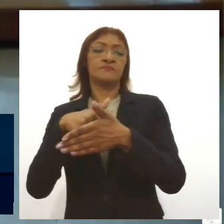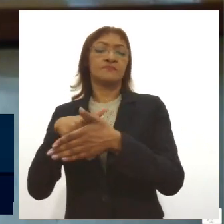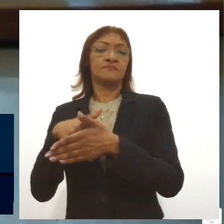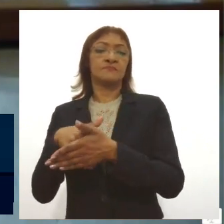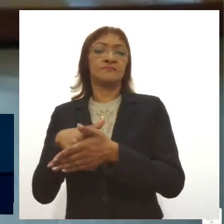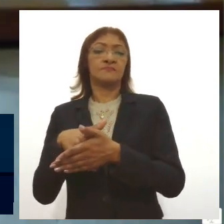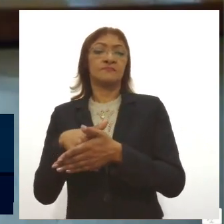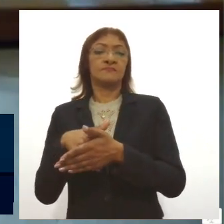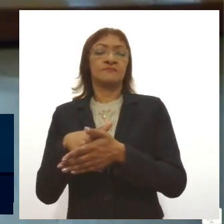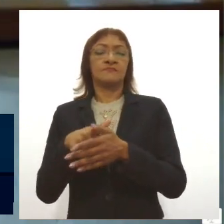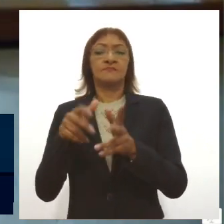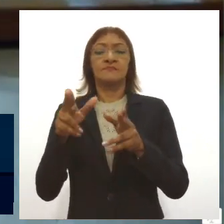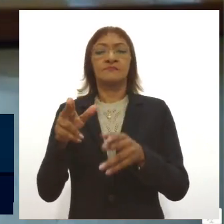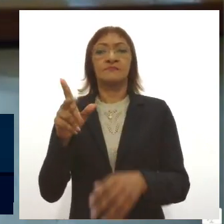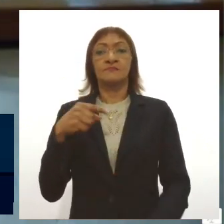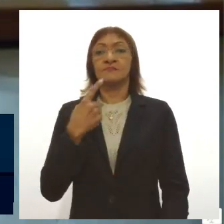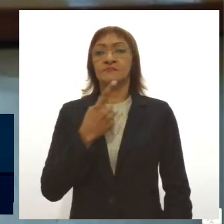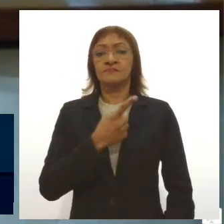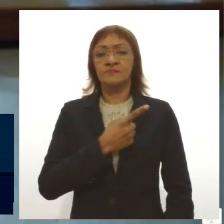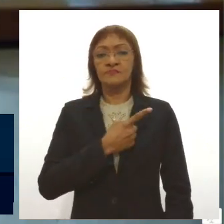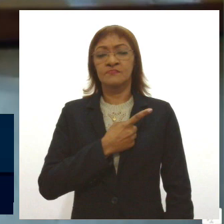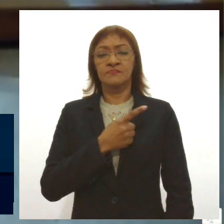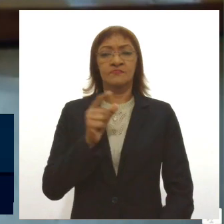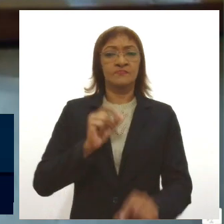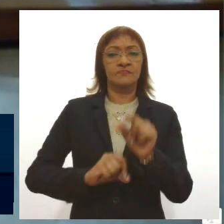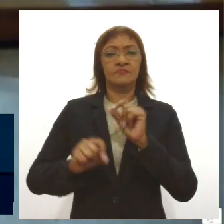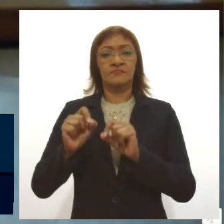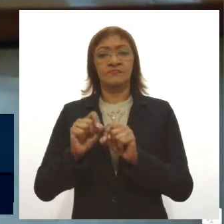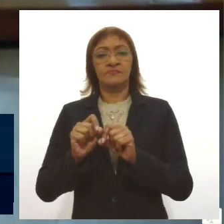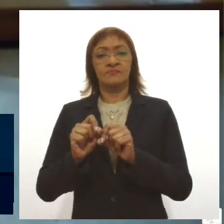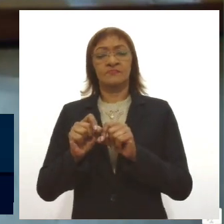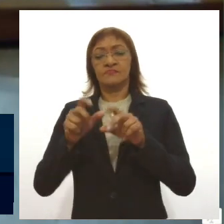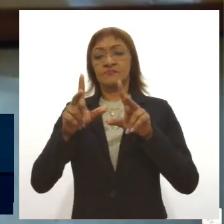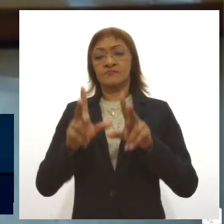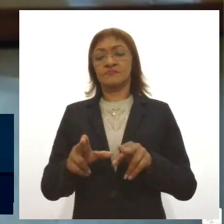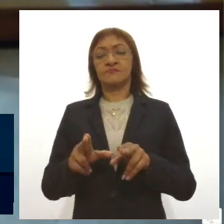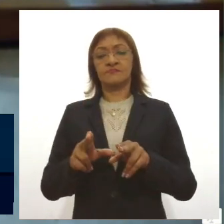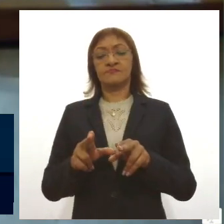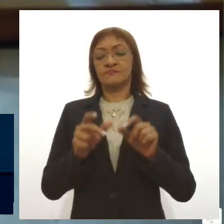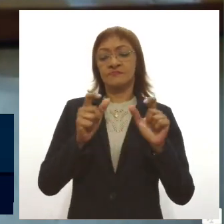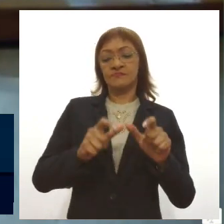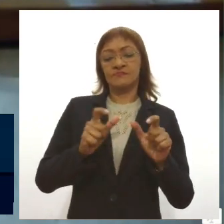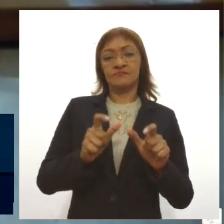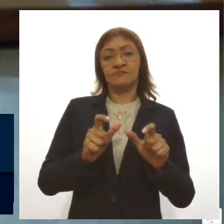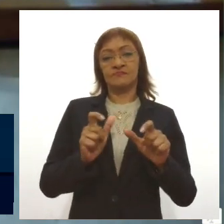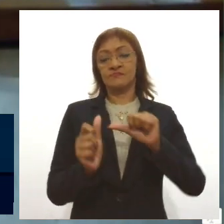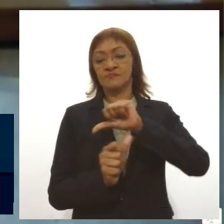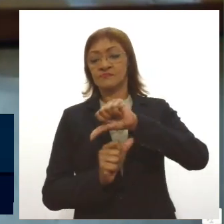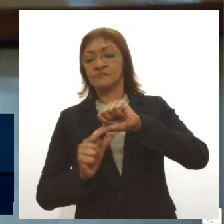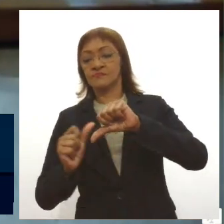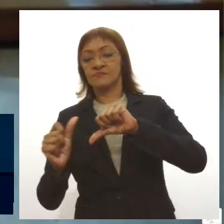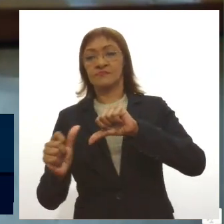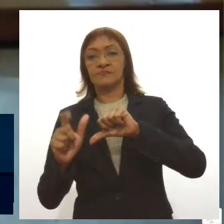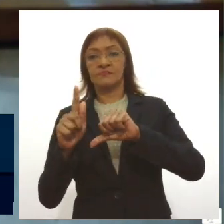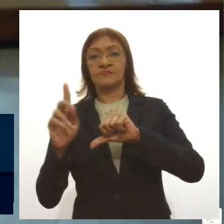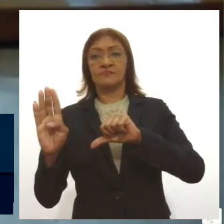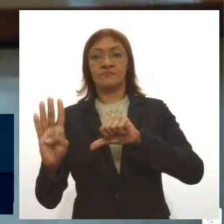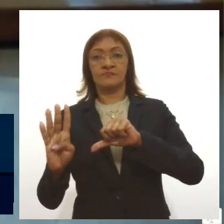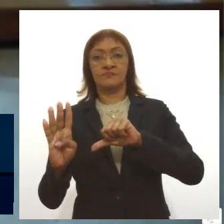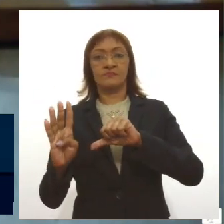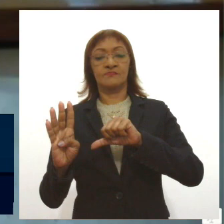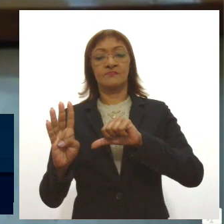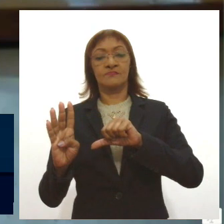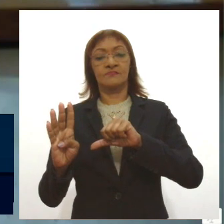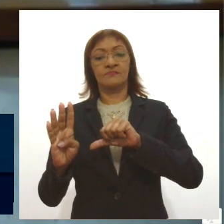usado o seguinte jargão: a gente, no tocante a gerenciamento costeiro, a gente vai sair da posição do Z4 e adentramos na posição do G4, que vai